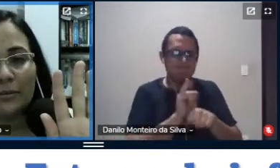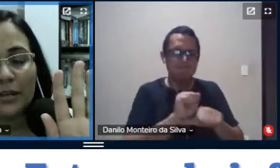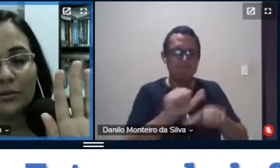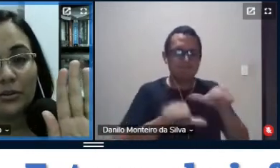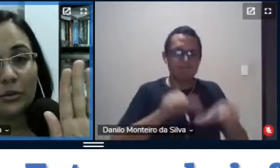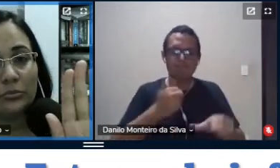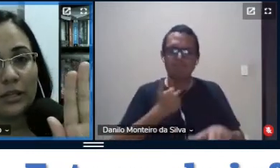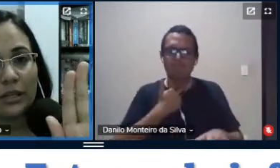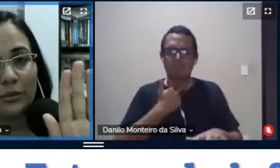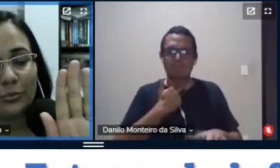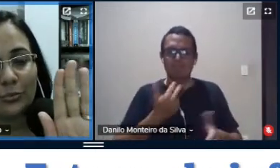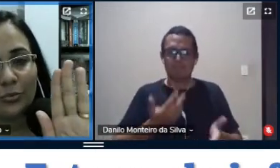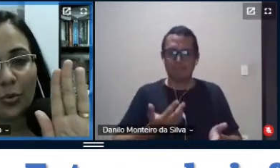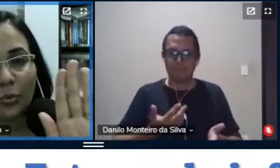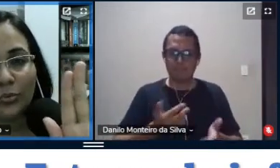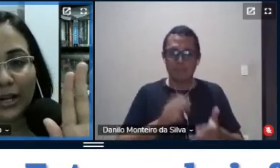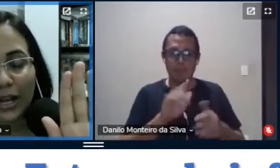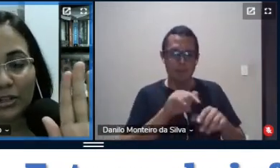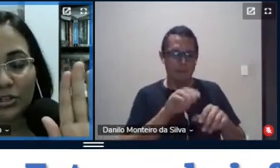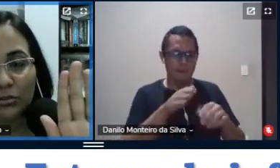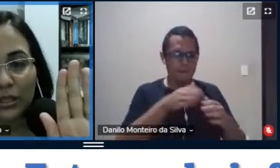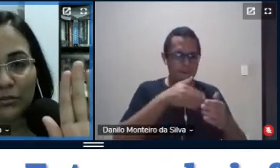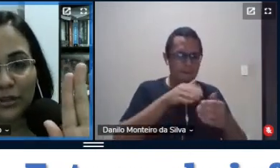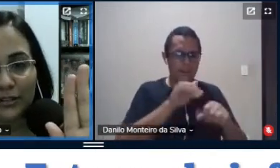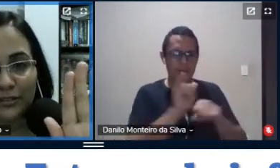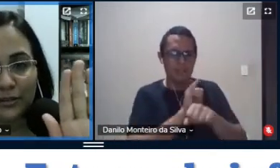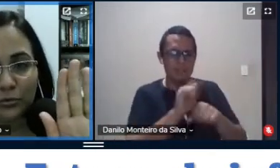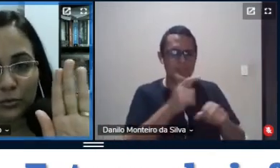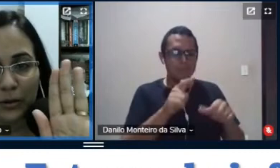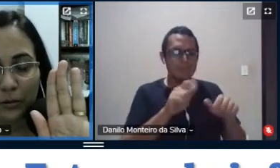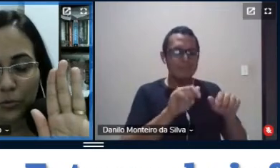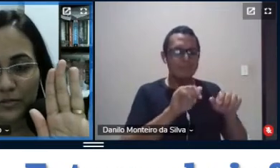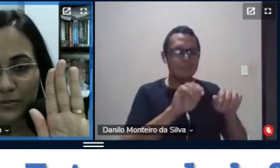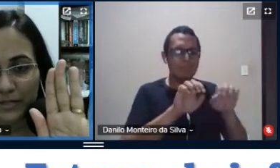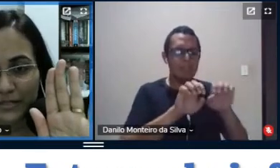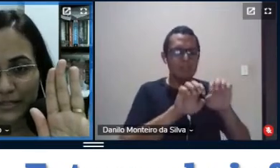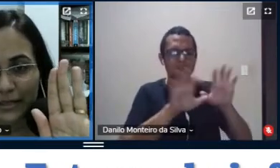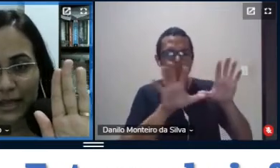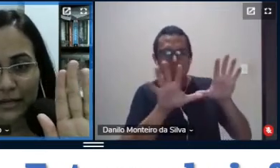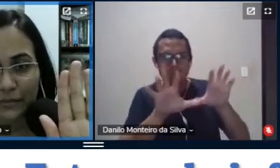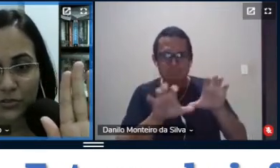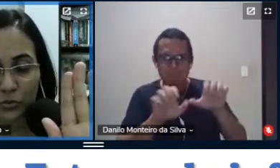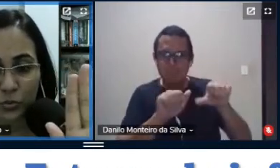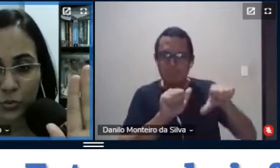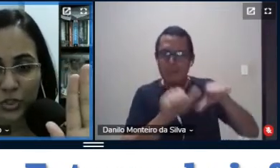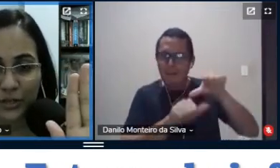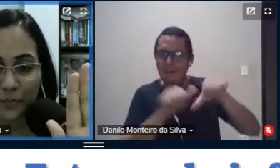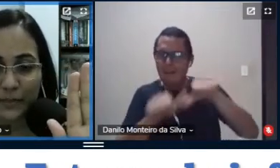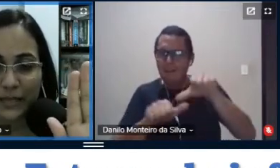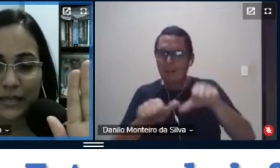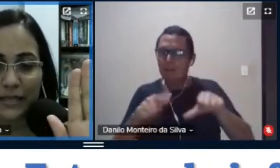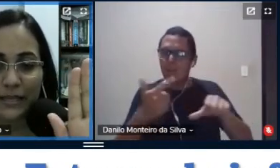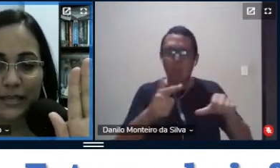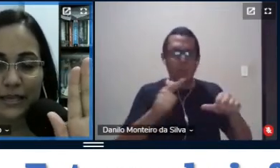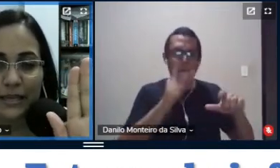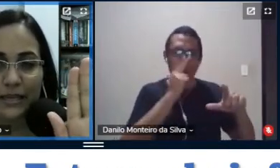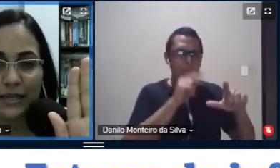nesse acabamento eu não tenho contraste, eu não tenho variação de uma coisa mais clara e mais escura,